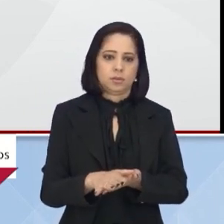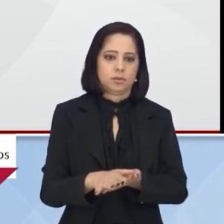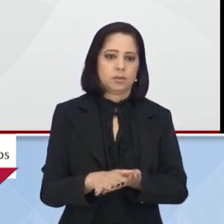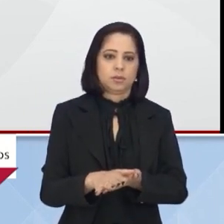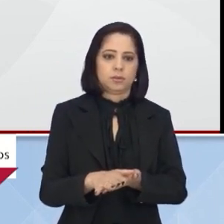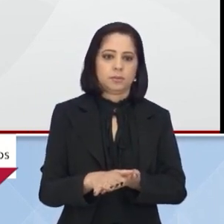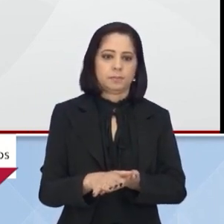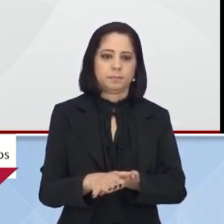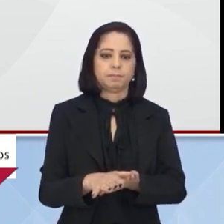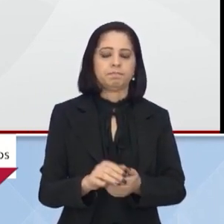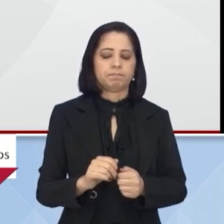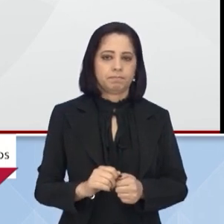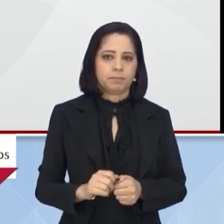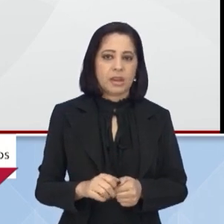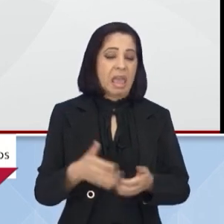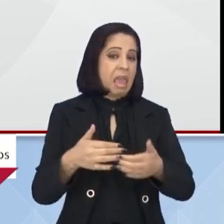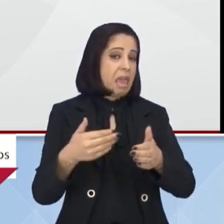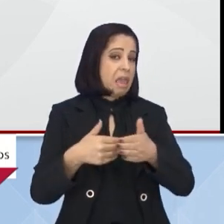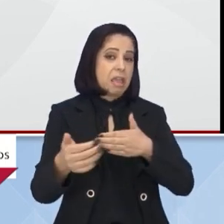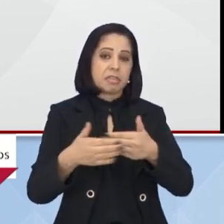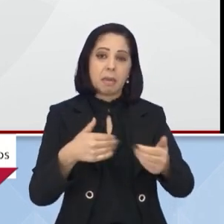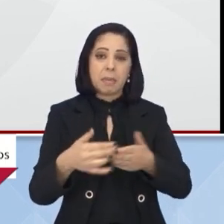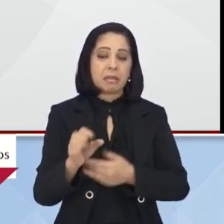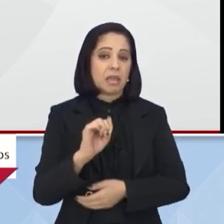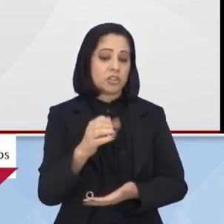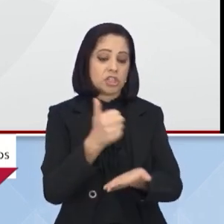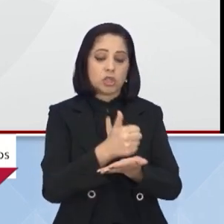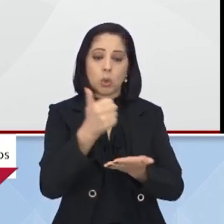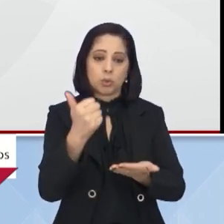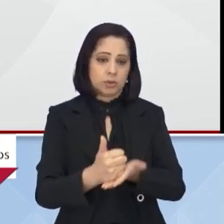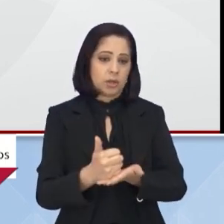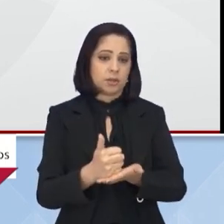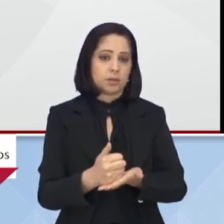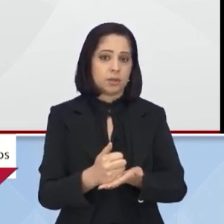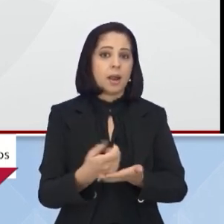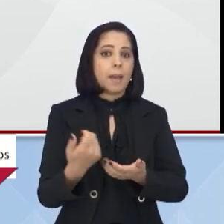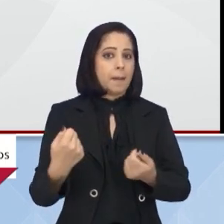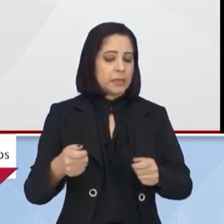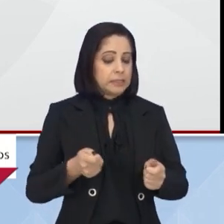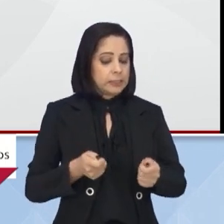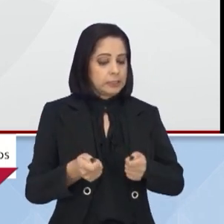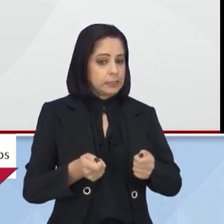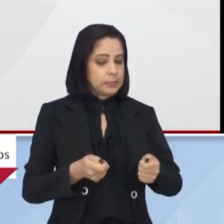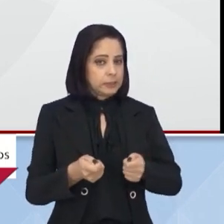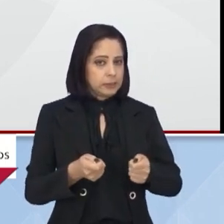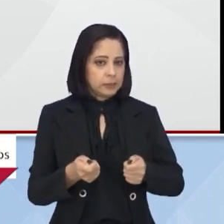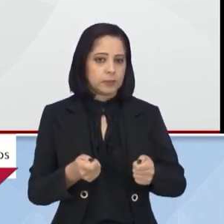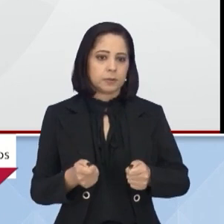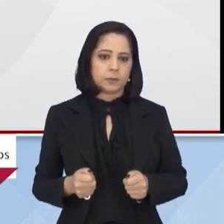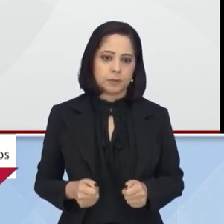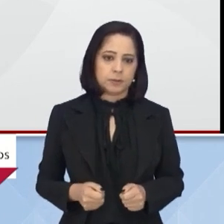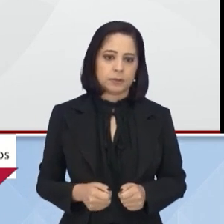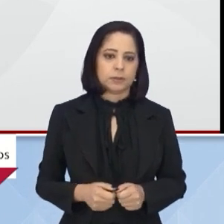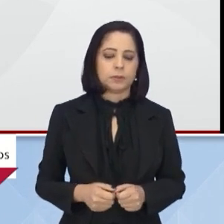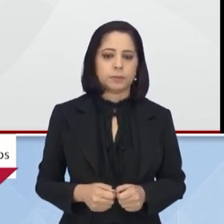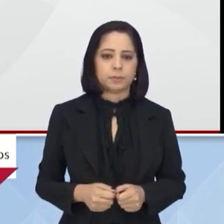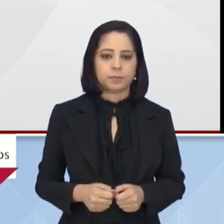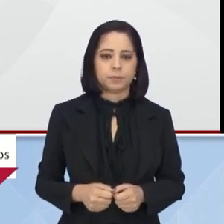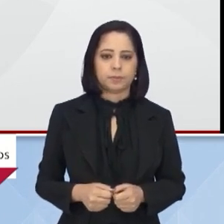contratos formalizados diretamente com empresas os senhores precisam ter esse controle até para atendimento à